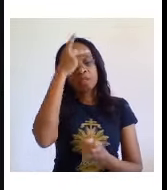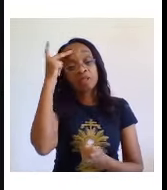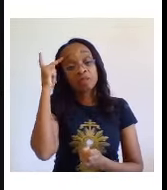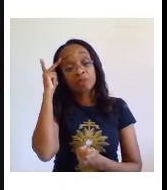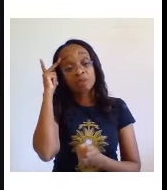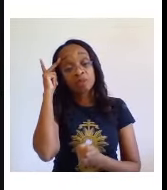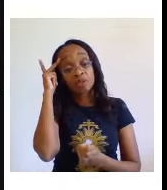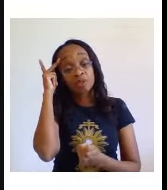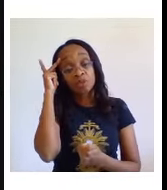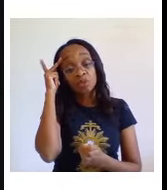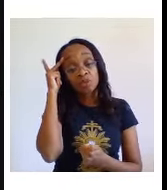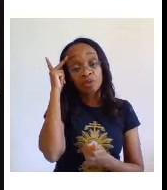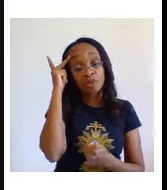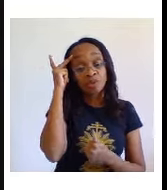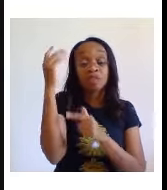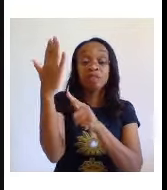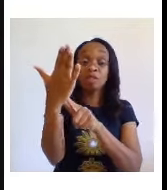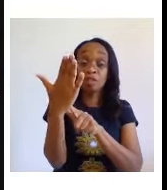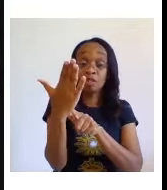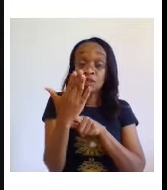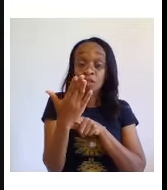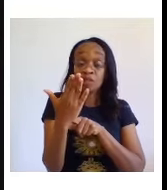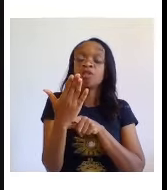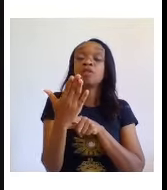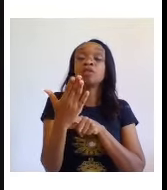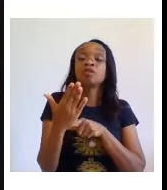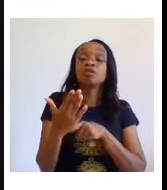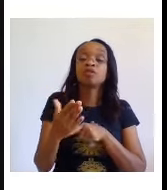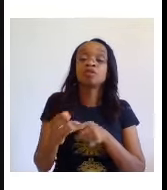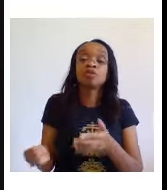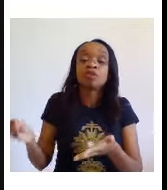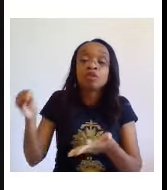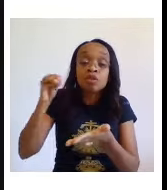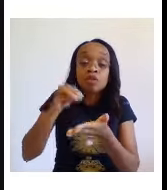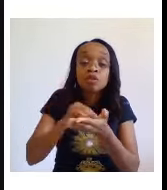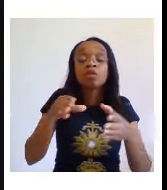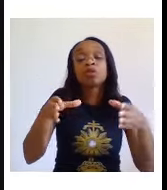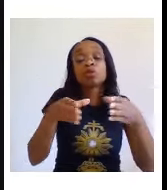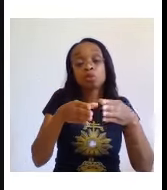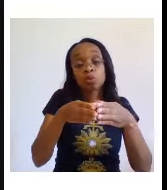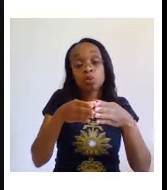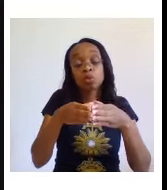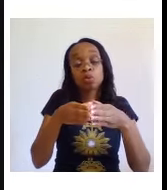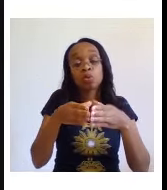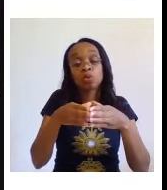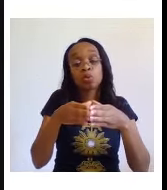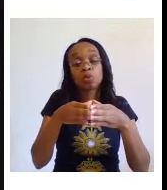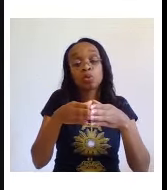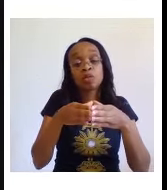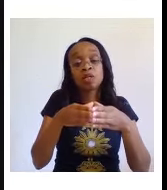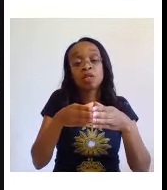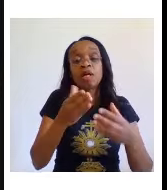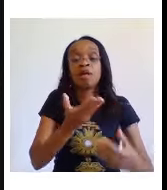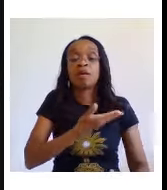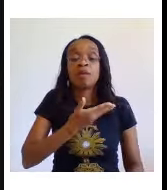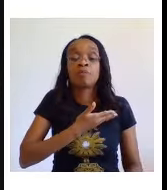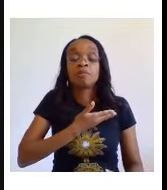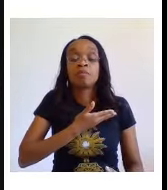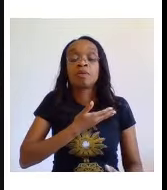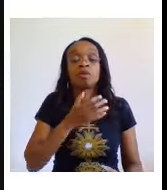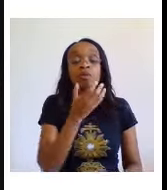ficaram inscritas no site do Simpla a que elas entrem nesse grupo Amigos da Comissão